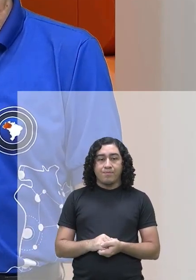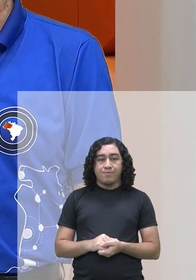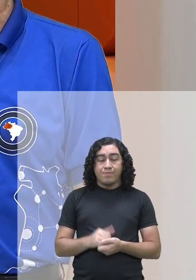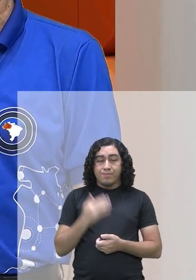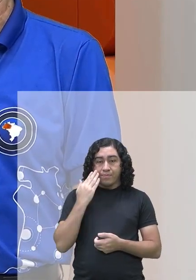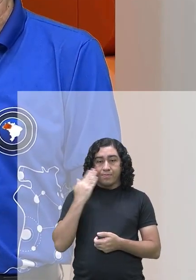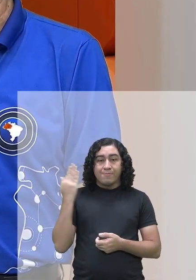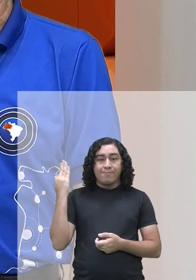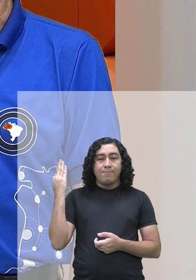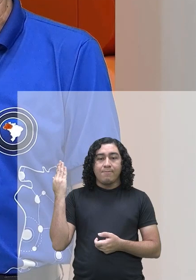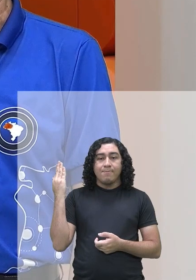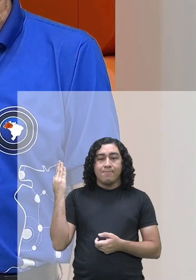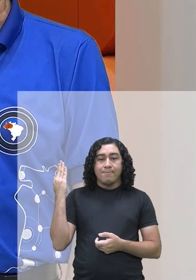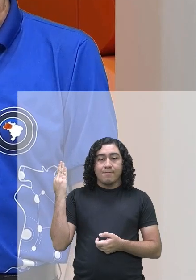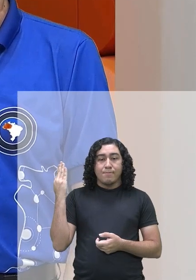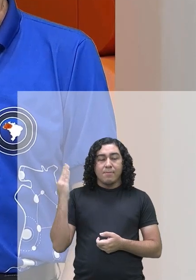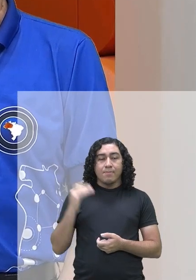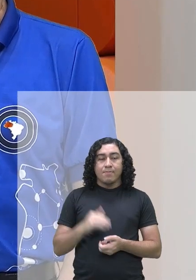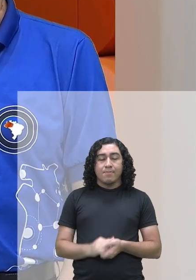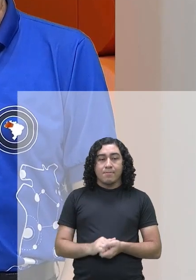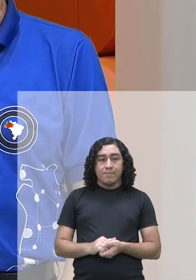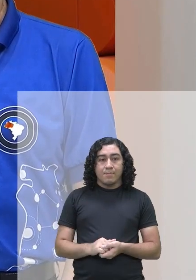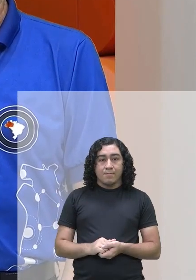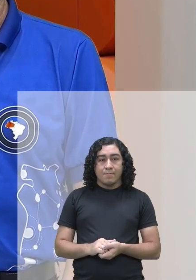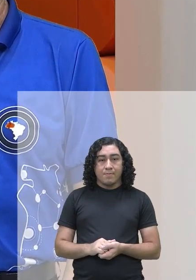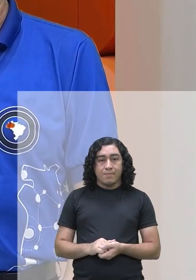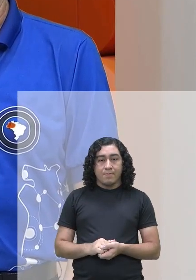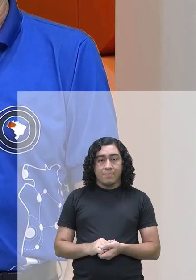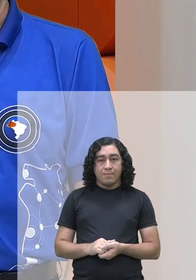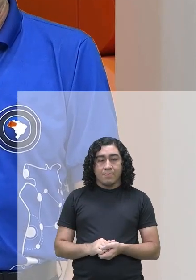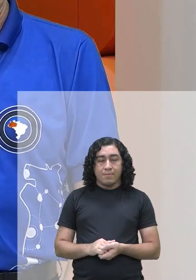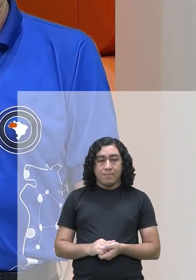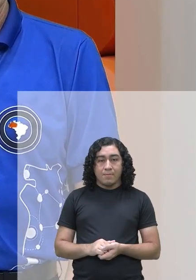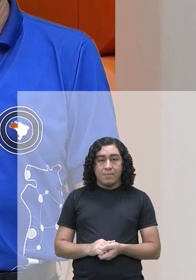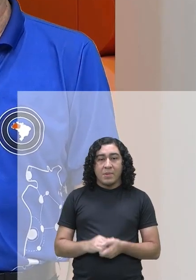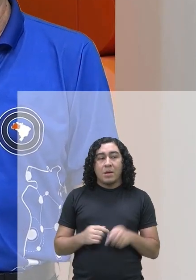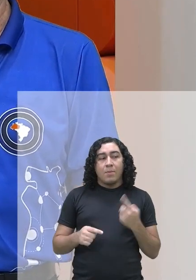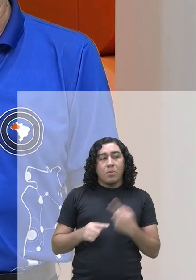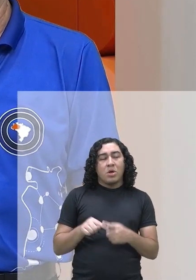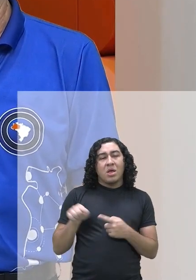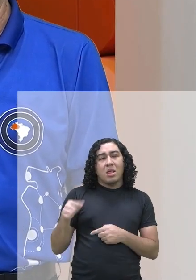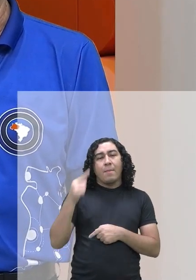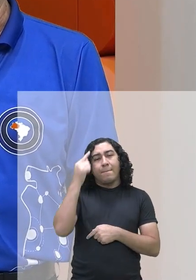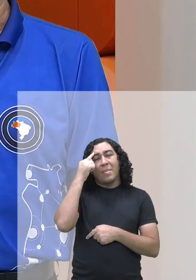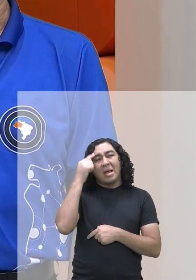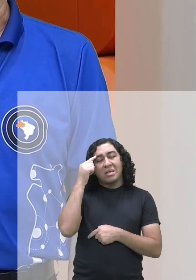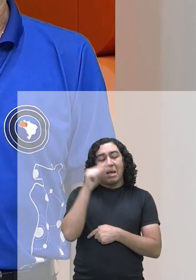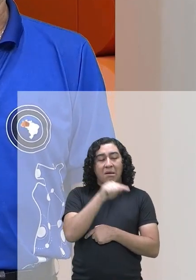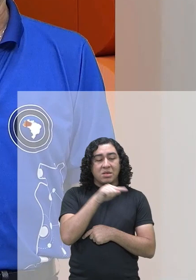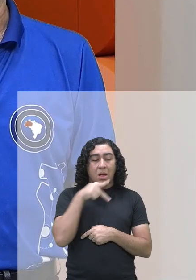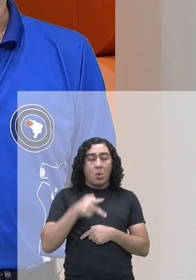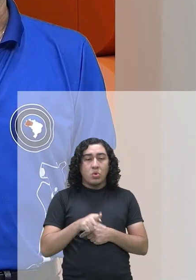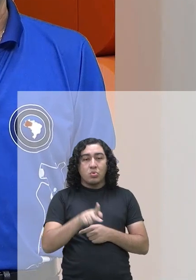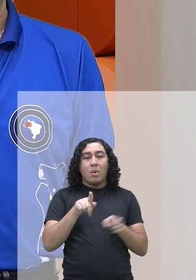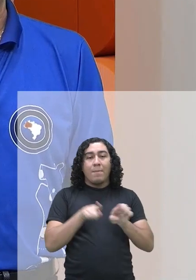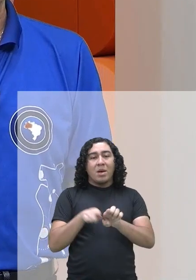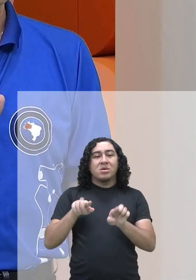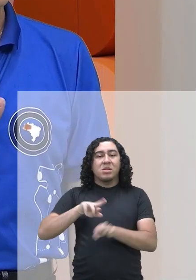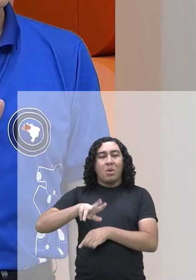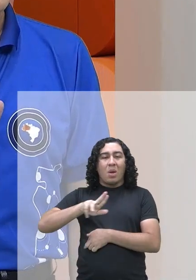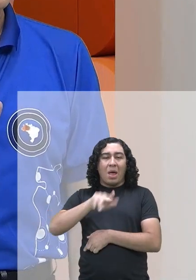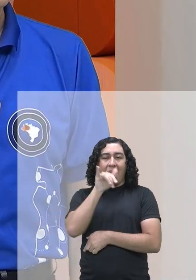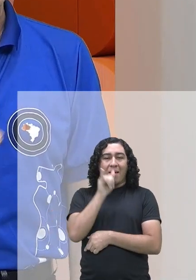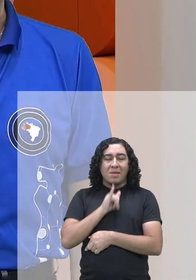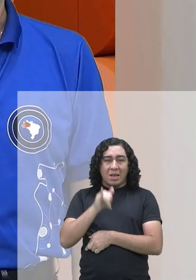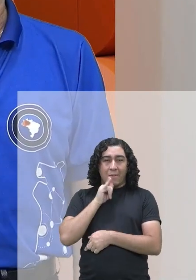palavra, simbólico, porque Bourdieu diz que o poder vai continuar, só que não daquela